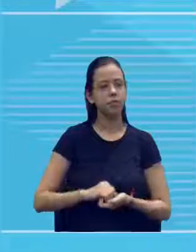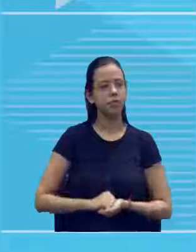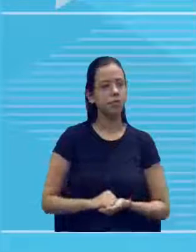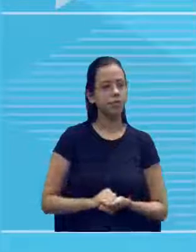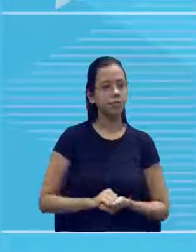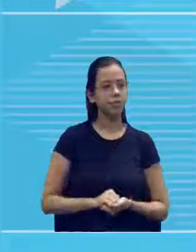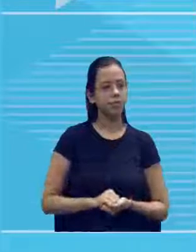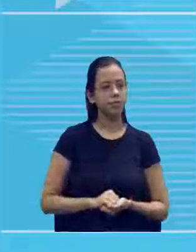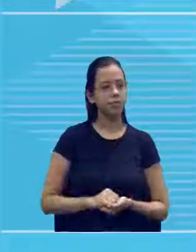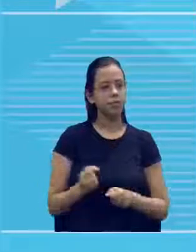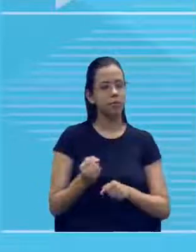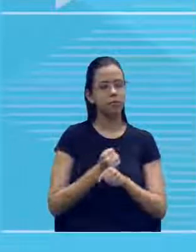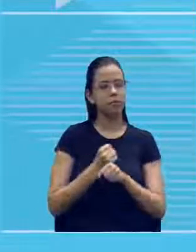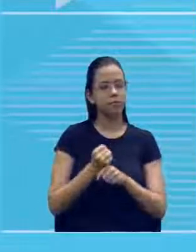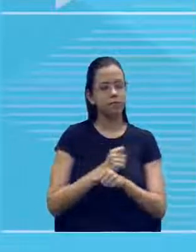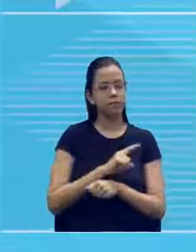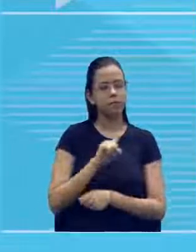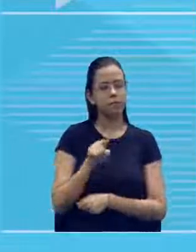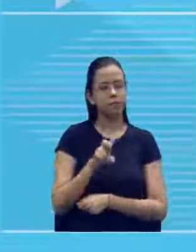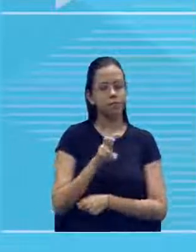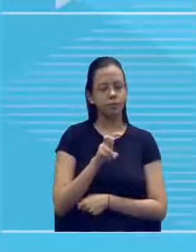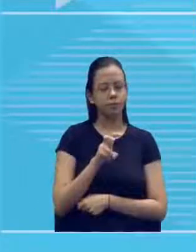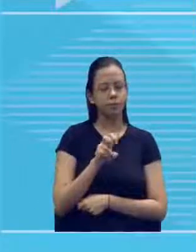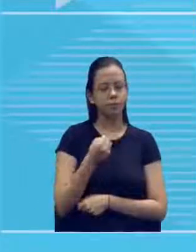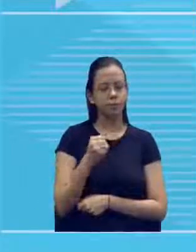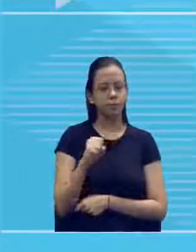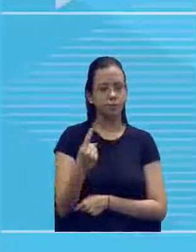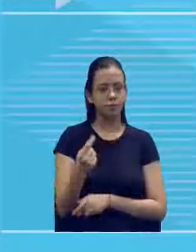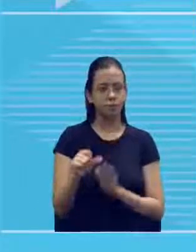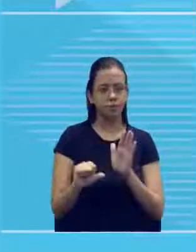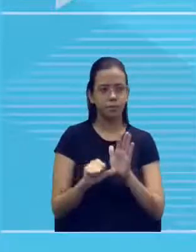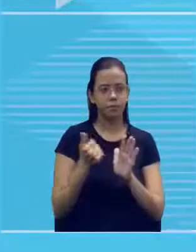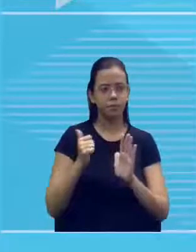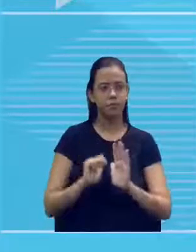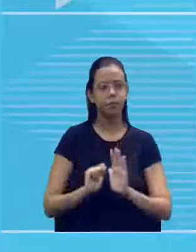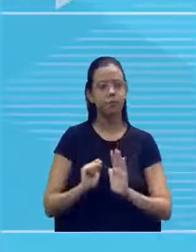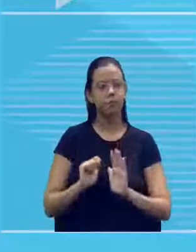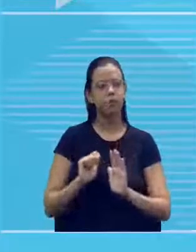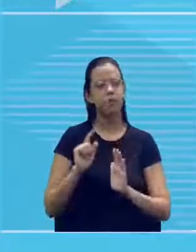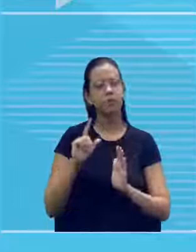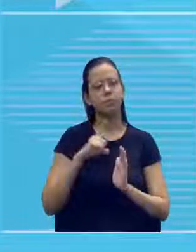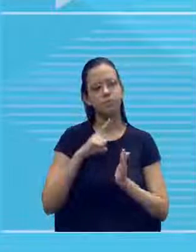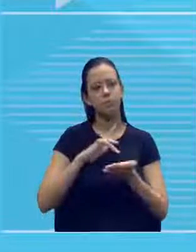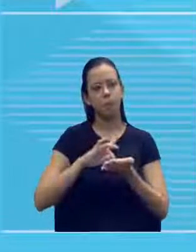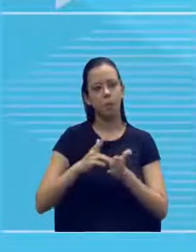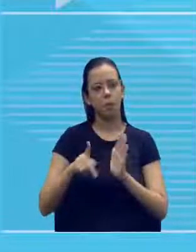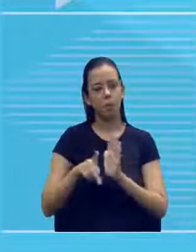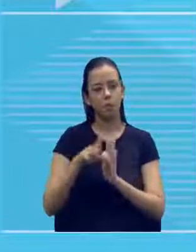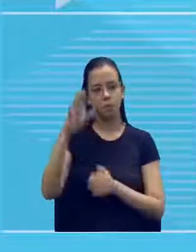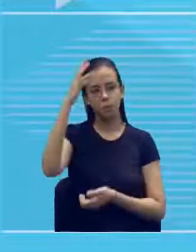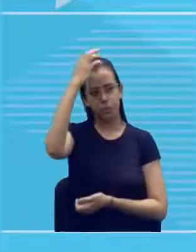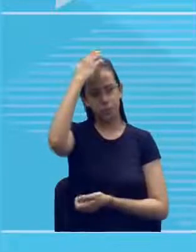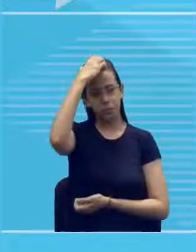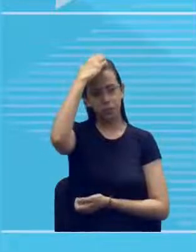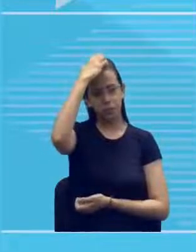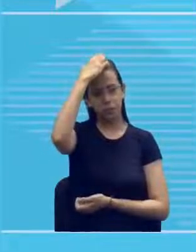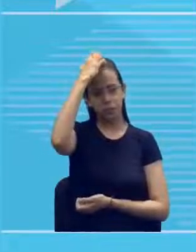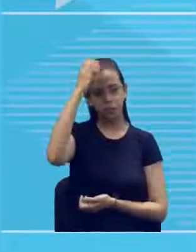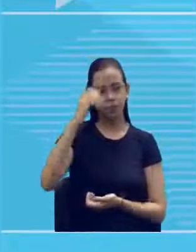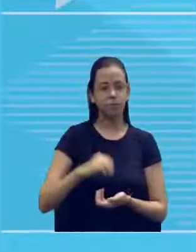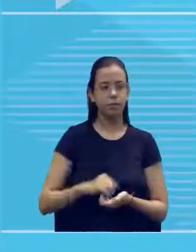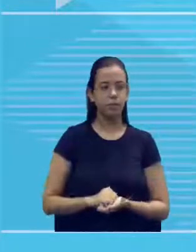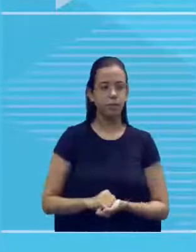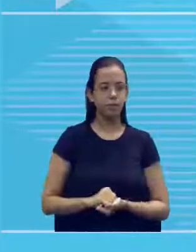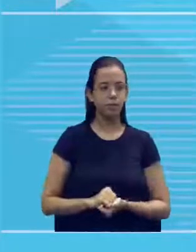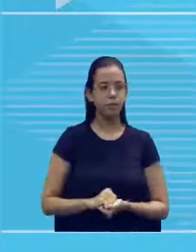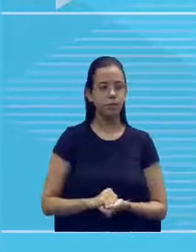balé. Em 1581, o primeiro balé da corte. Balé da corte. Tu já fez balé,